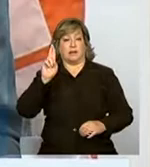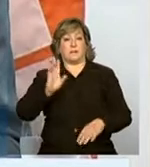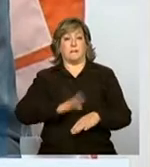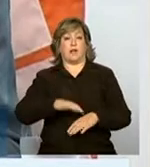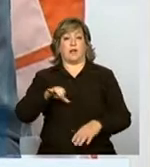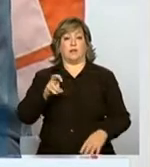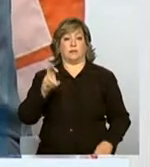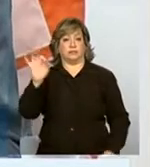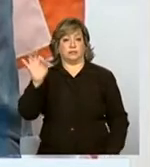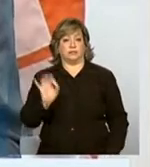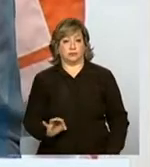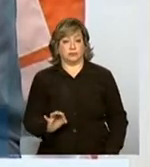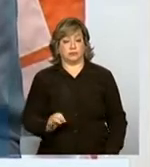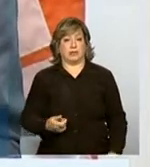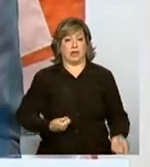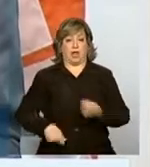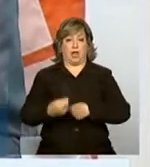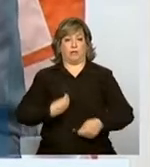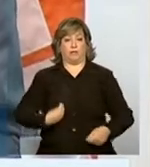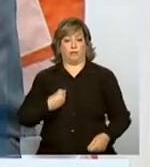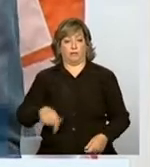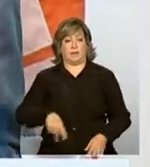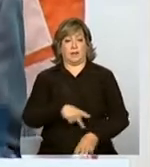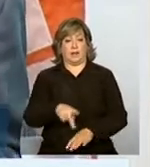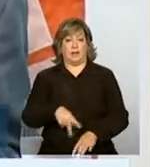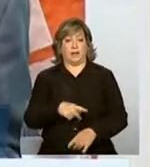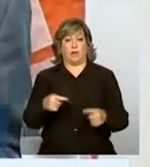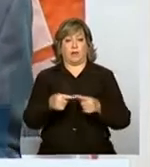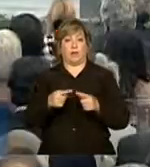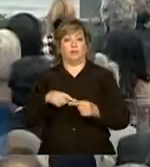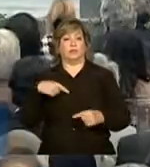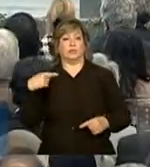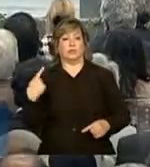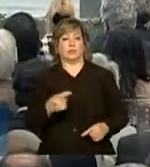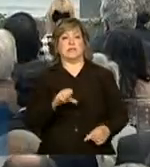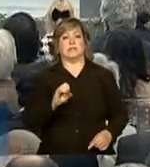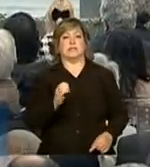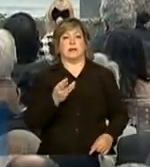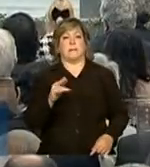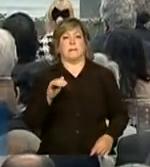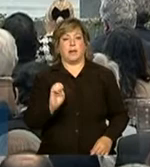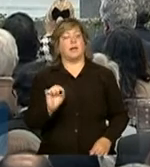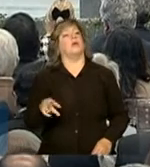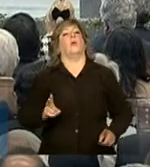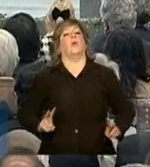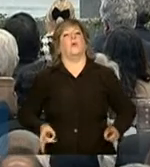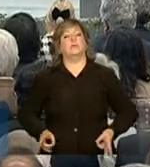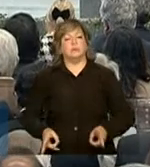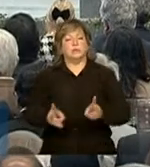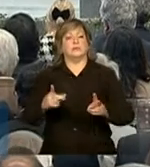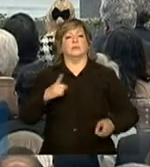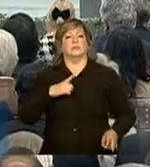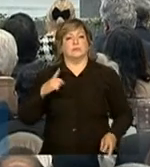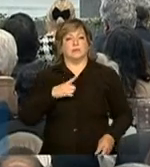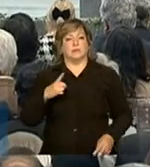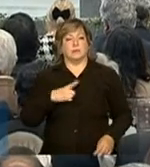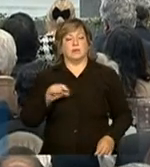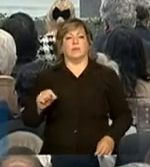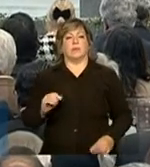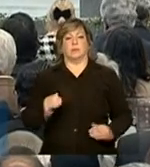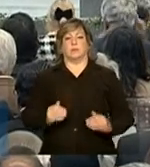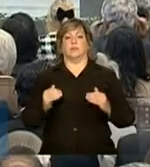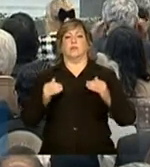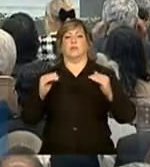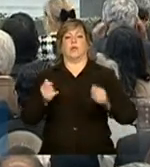dos negócios em funcionamento no país, de acordo com os números do SEBRAE, continuam apostando no crescimento da